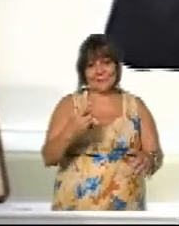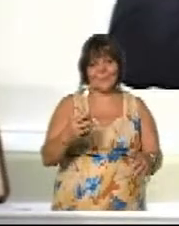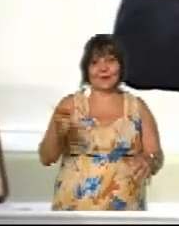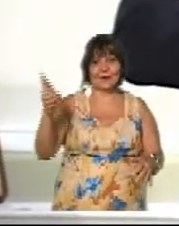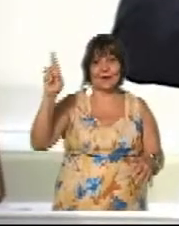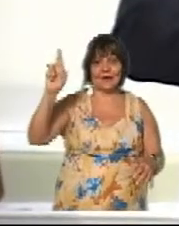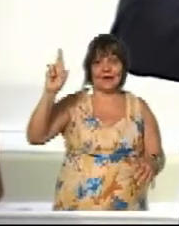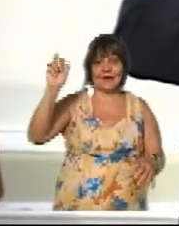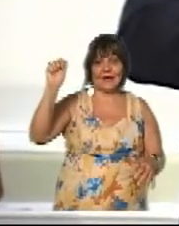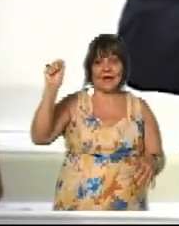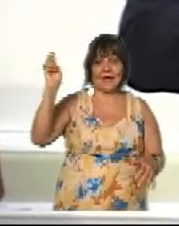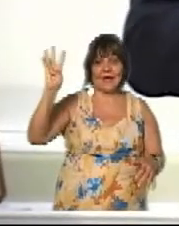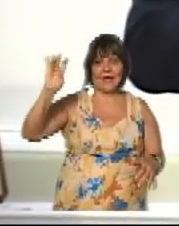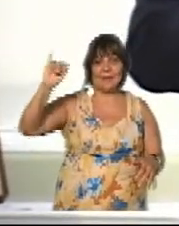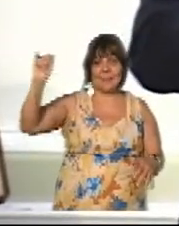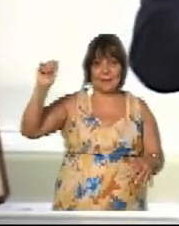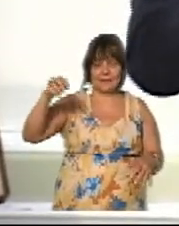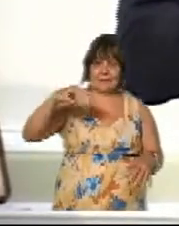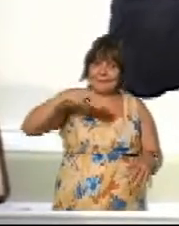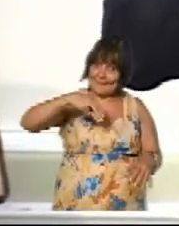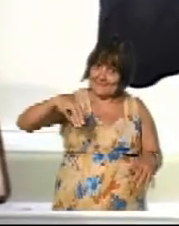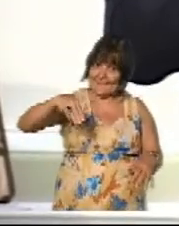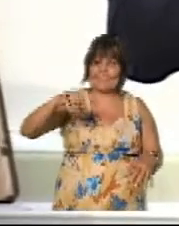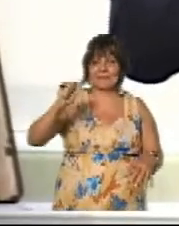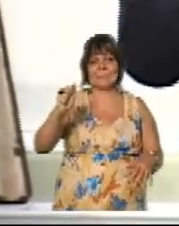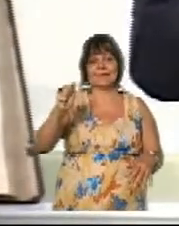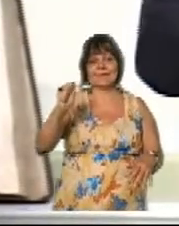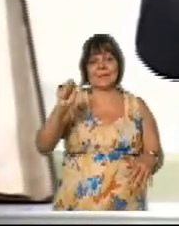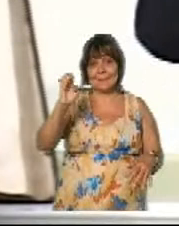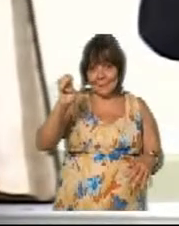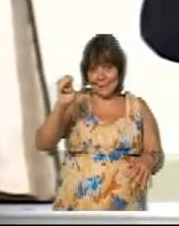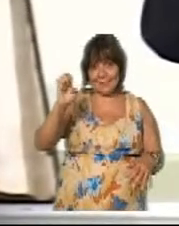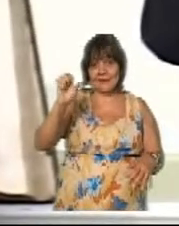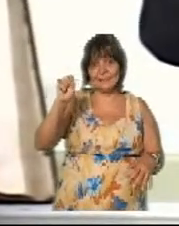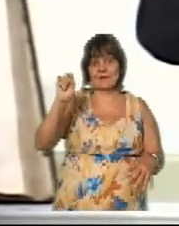raboni, que quer dizer o nosso mestre. Portanto,